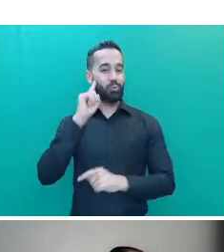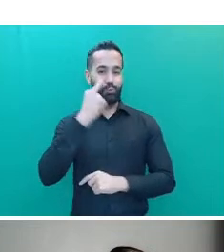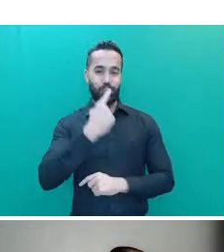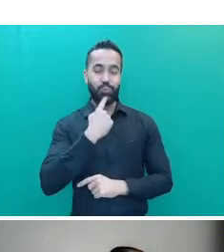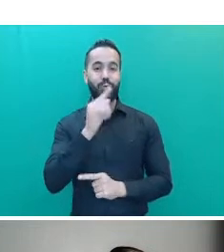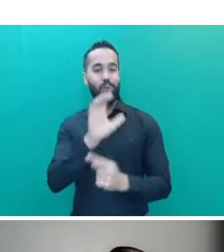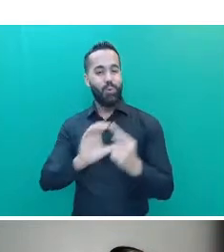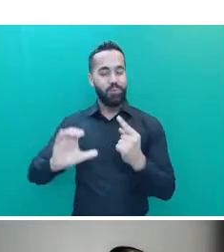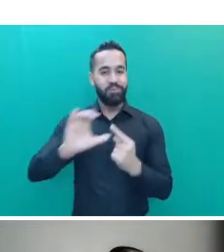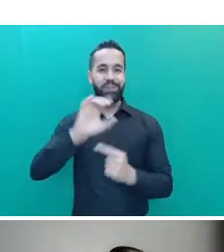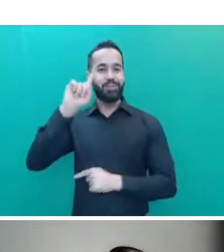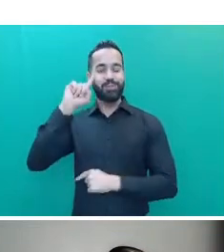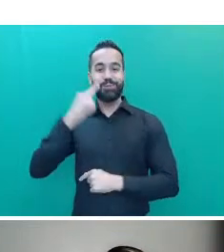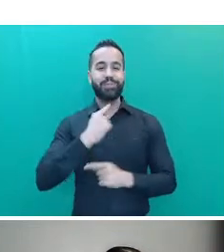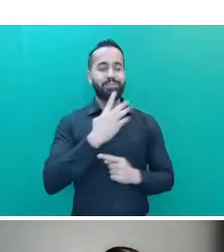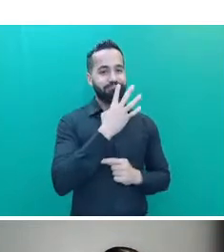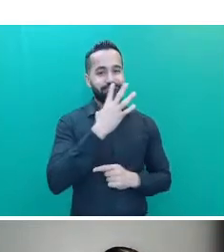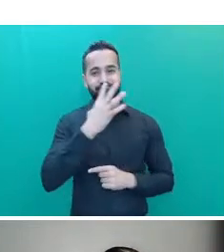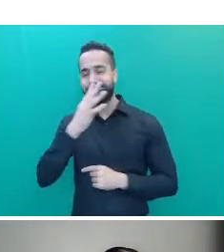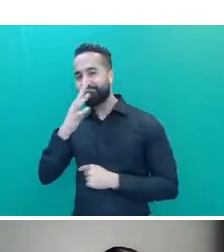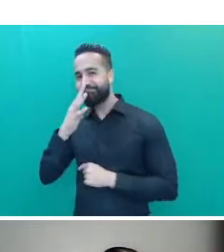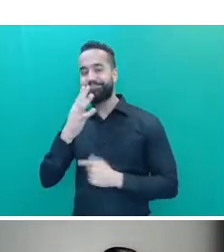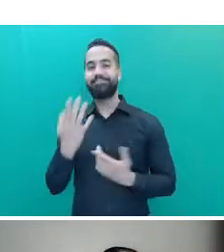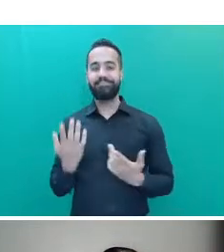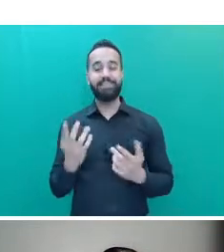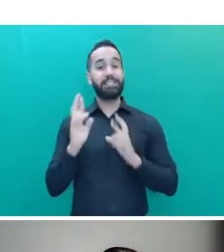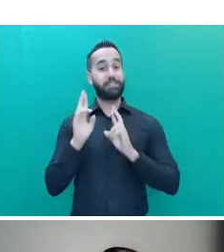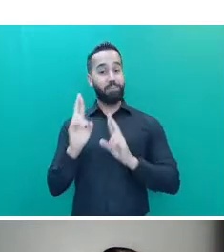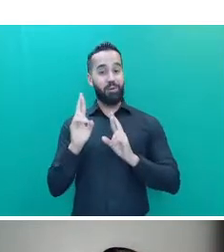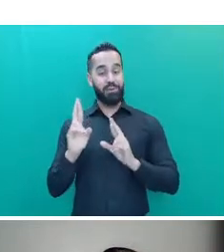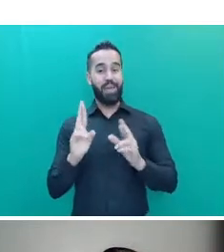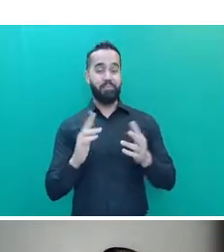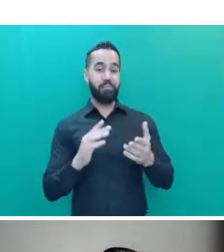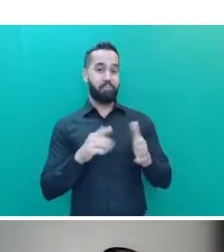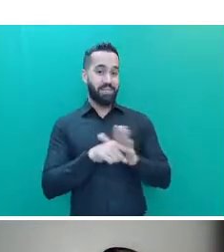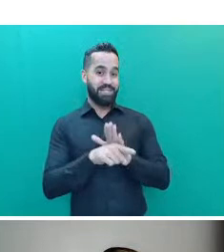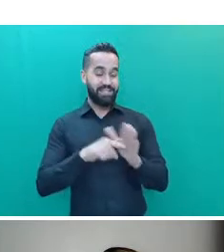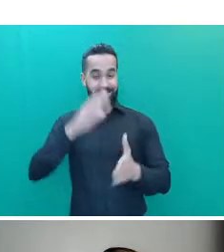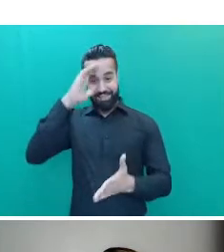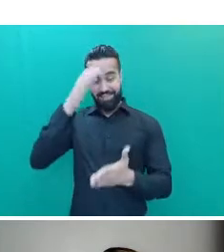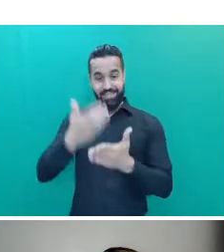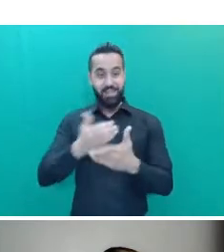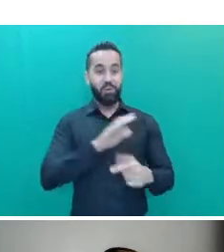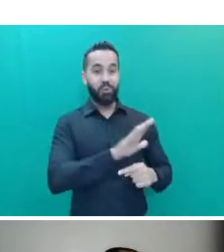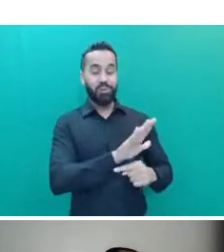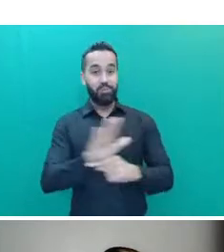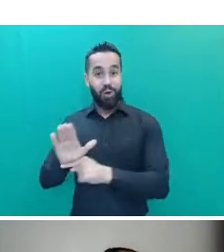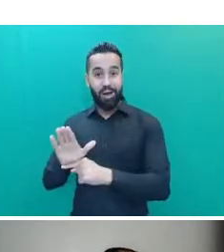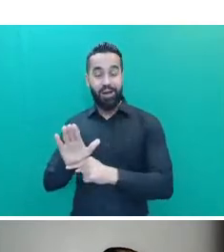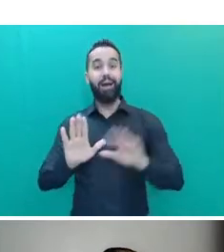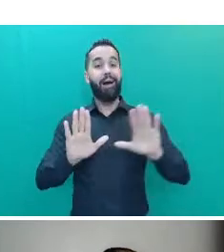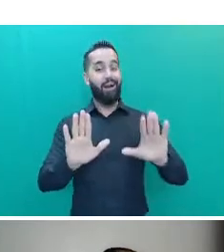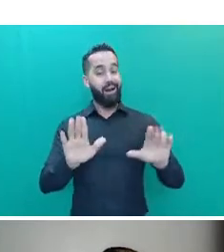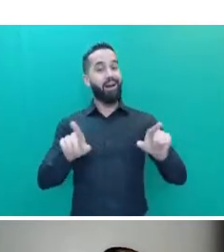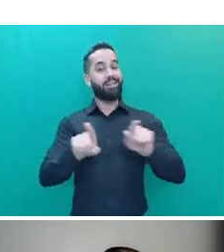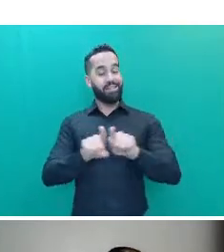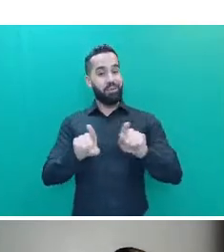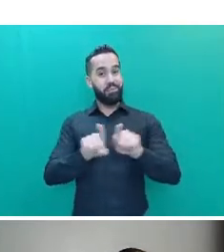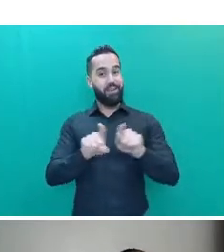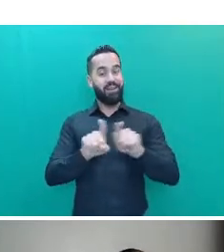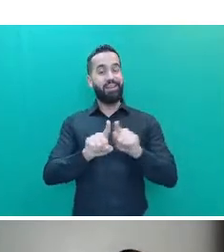eu espero que a gente contribua. E, claro, a universidade, não posso esquecer, eu tinha até falei que eu esqueci,